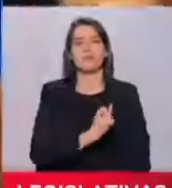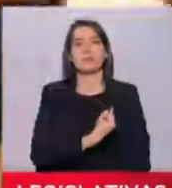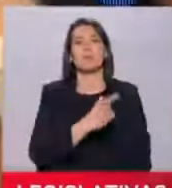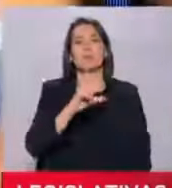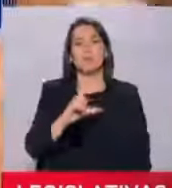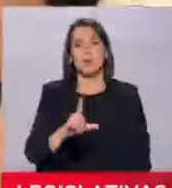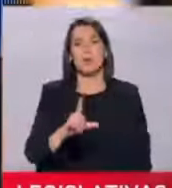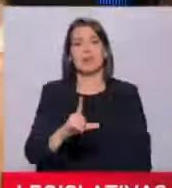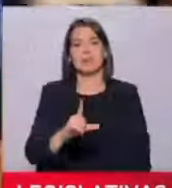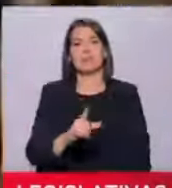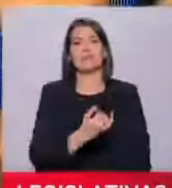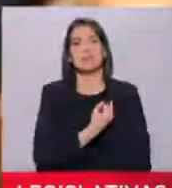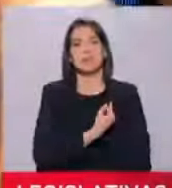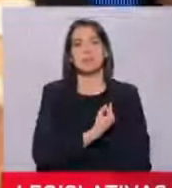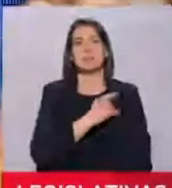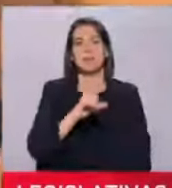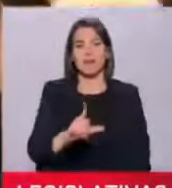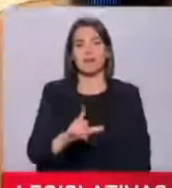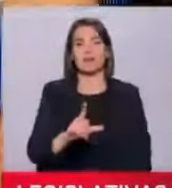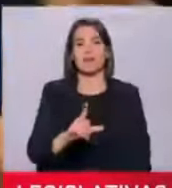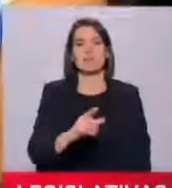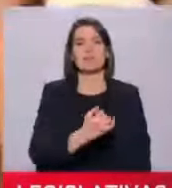E aí